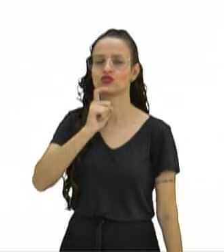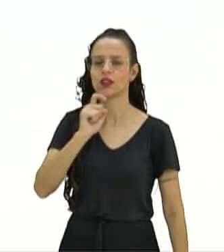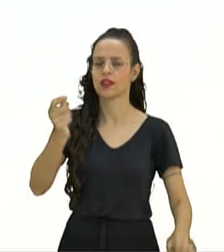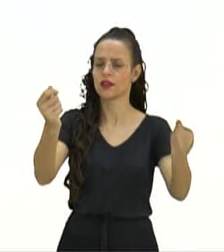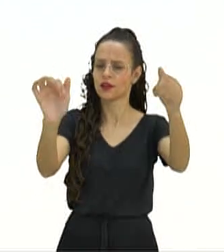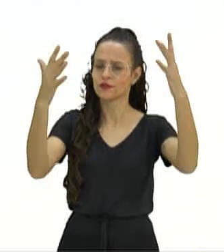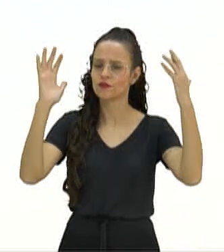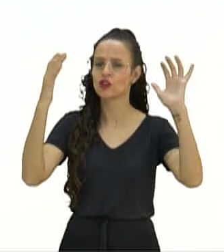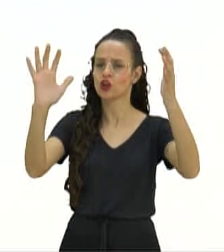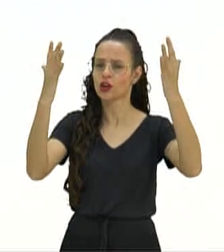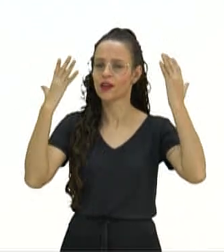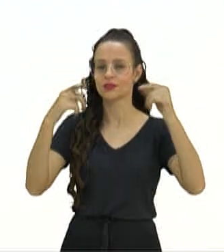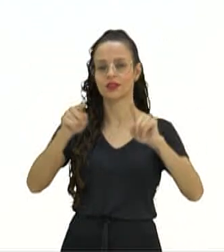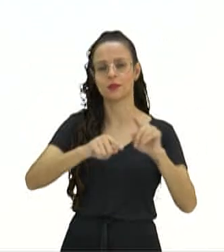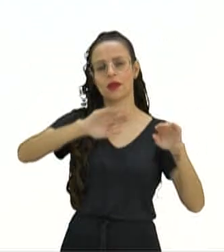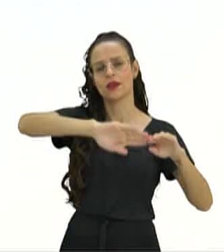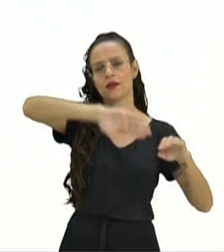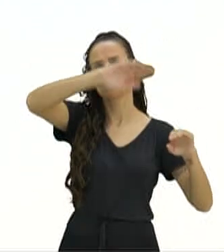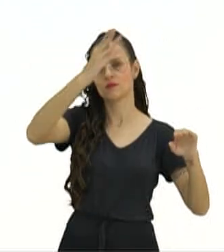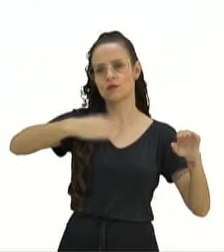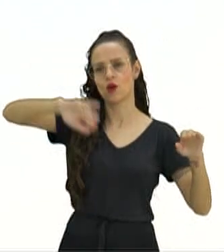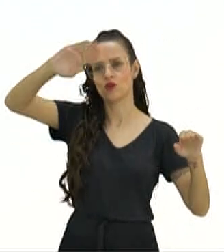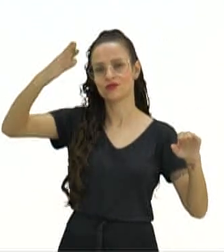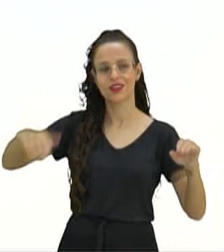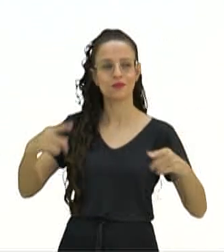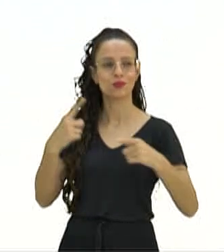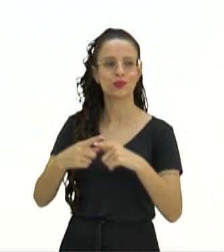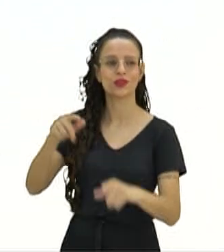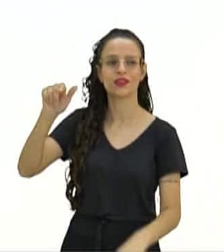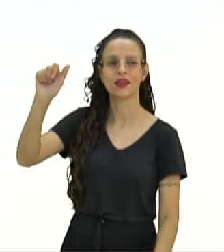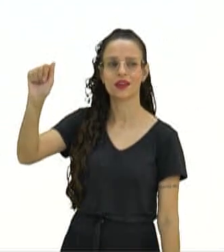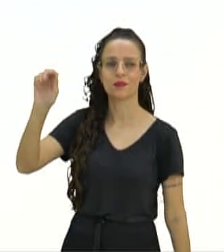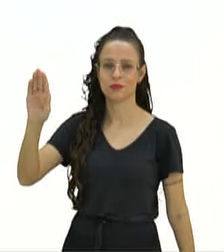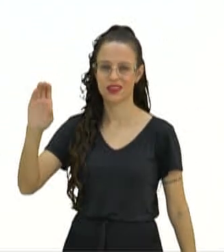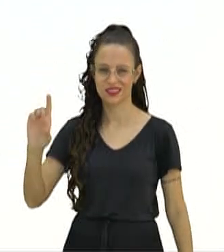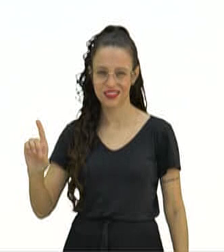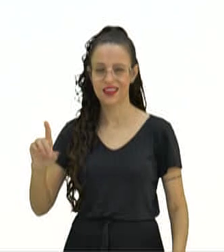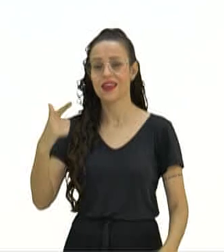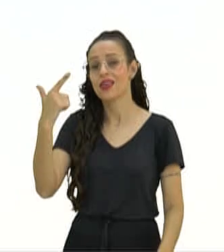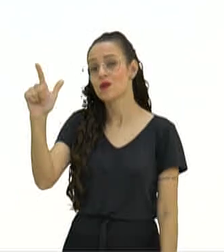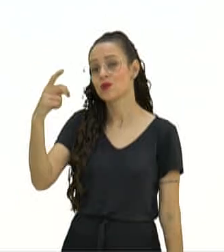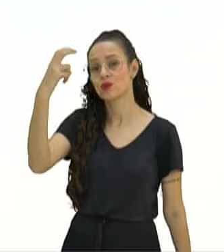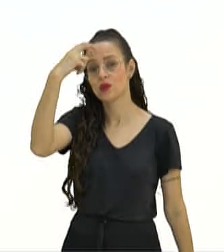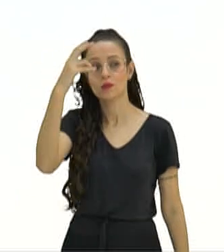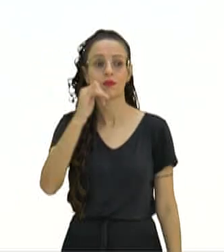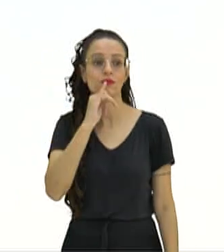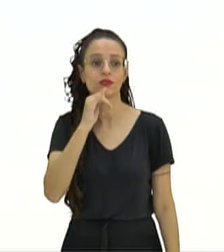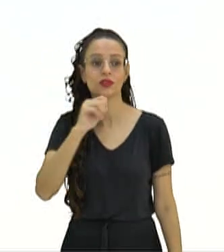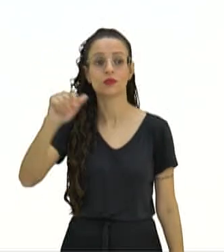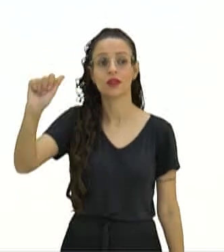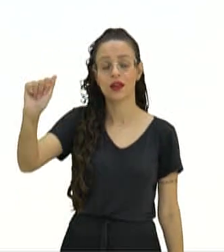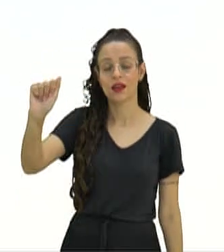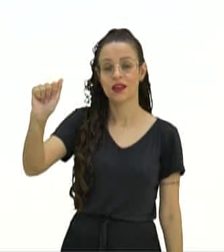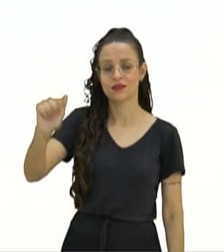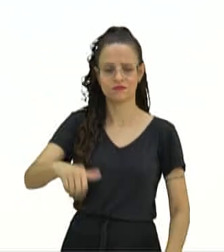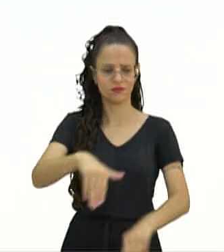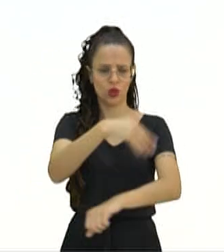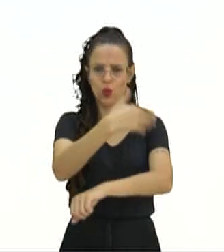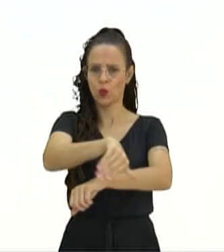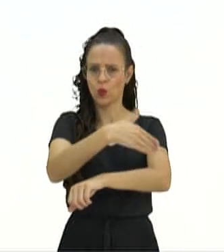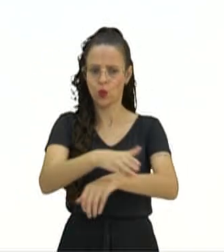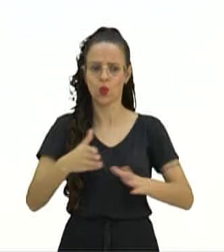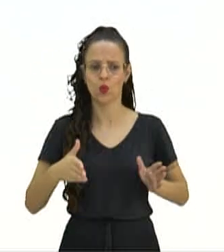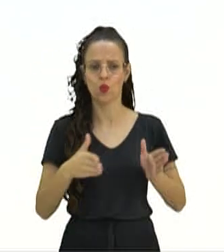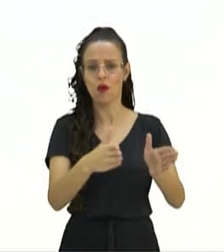de montanhas. Porque nas outras eu vou ter elementos ali que são já culturais, como na primeira ali eu tenho avenida, que